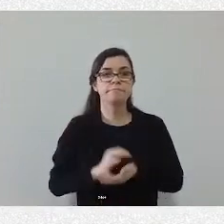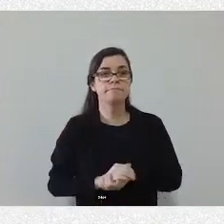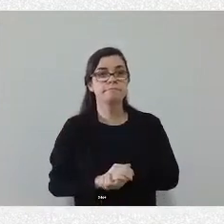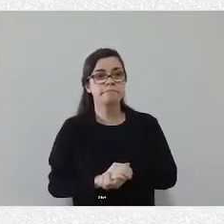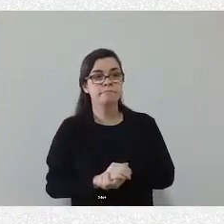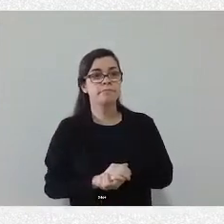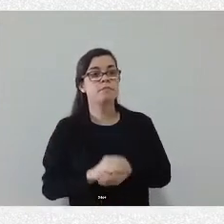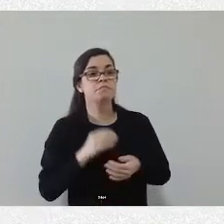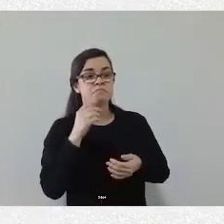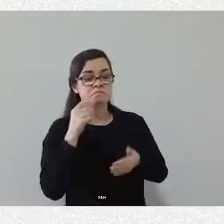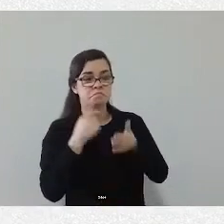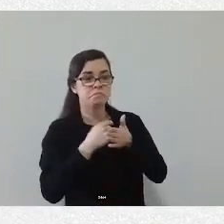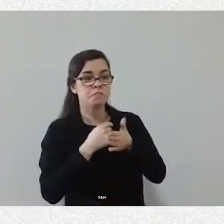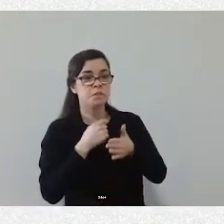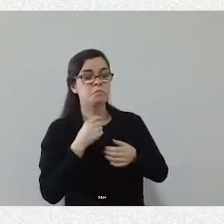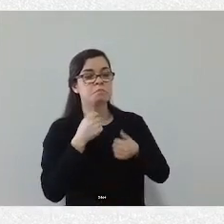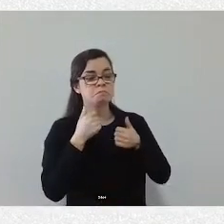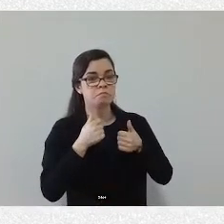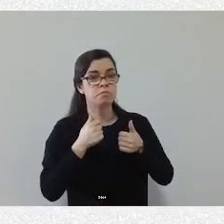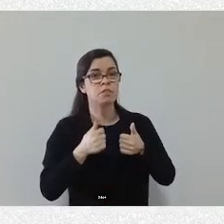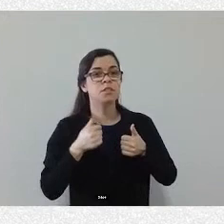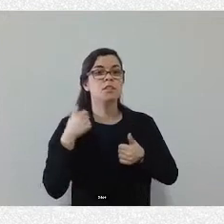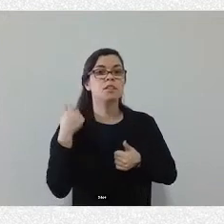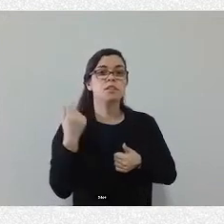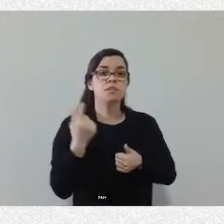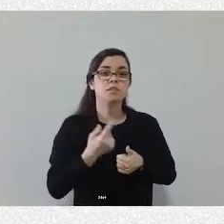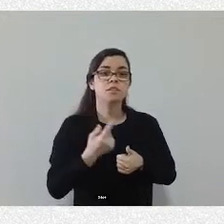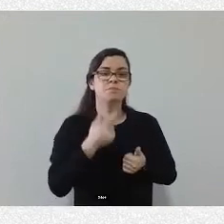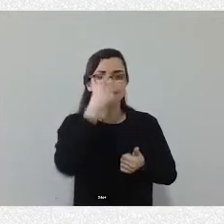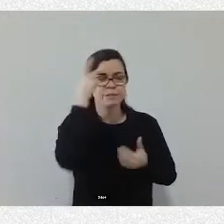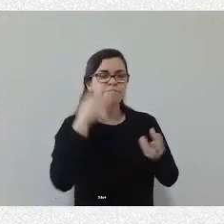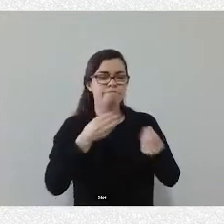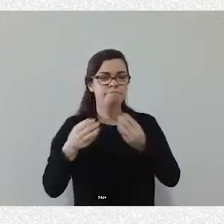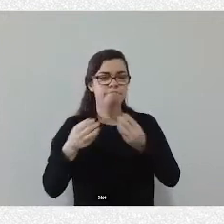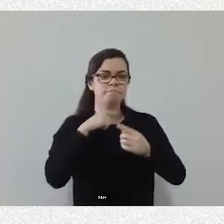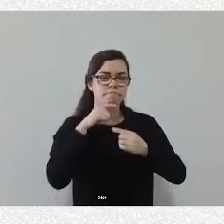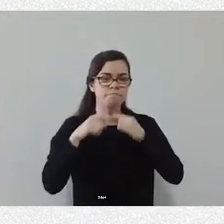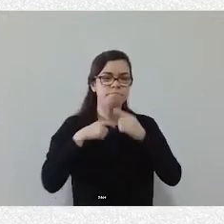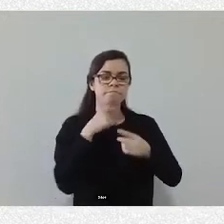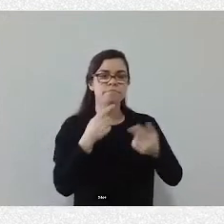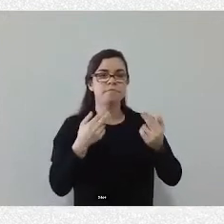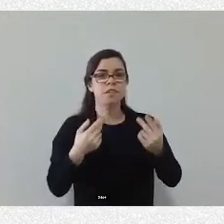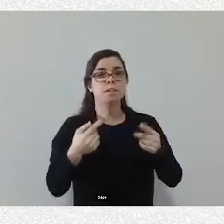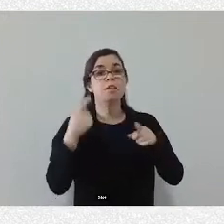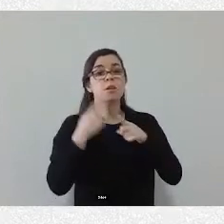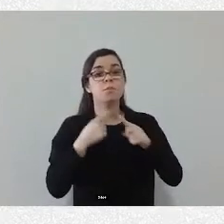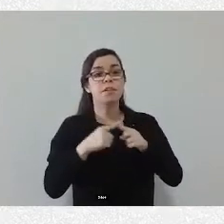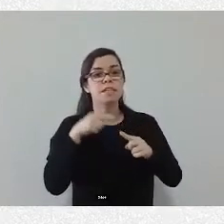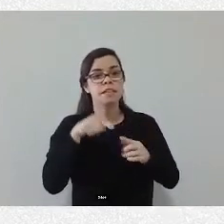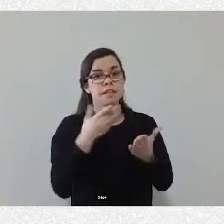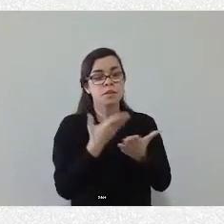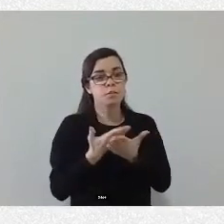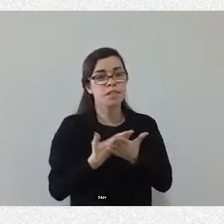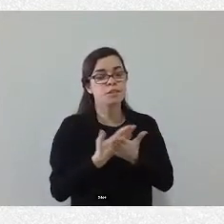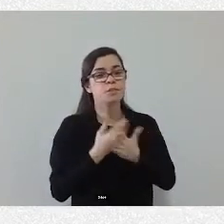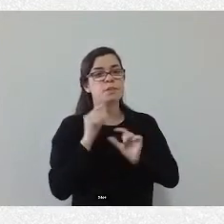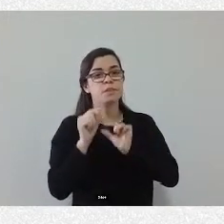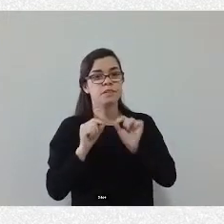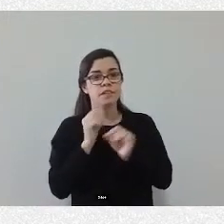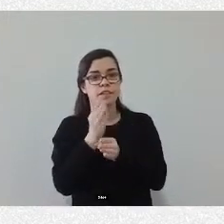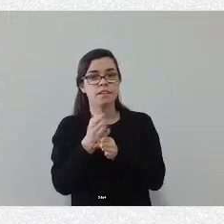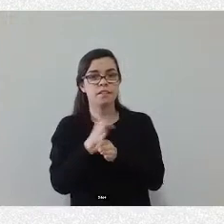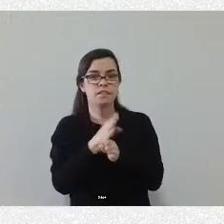pergunta bastante recorrente, assim, porque como nós estamos tratando com um desenho de estudo que ele não é convencional, um desenho híbrido, né, mas que é